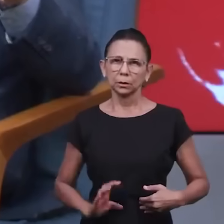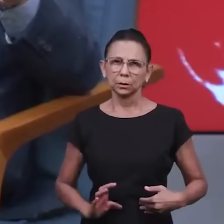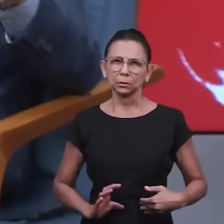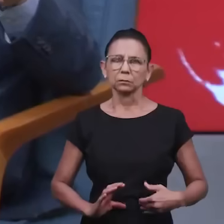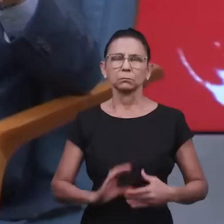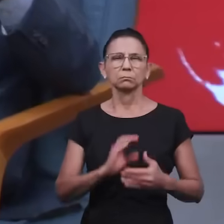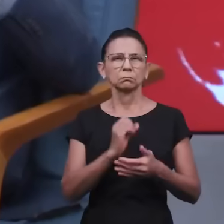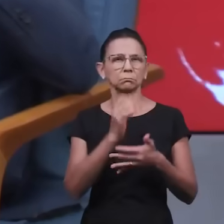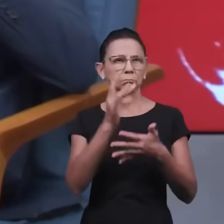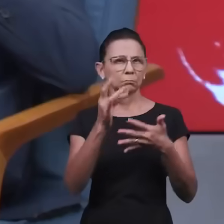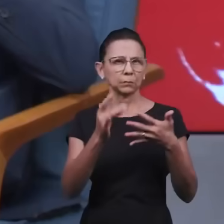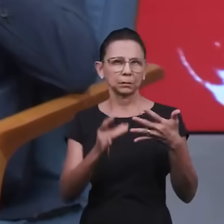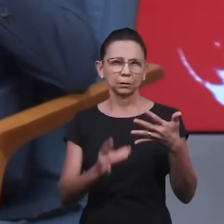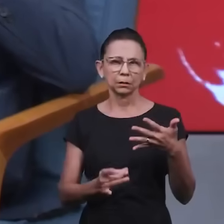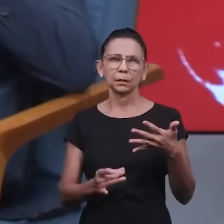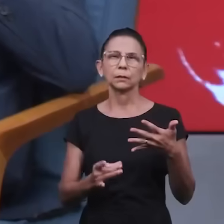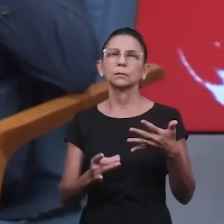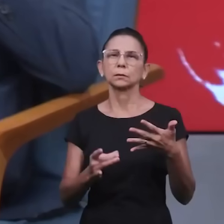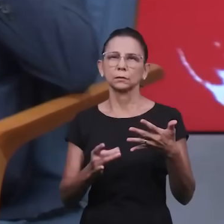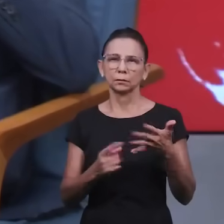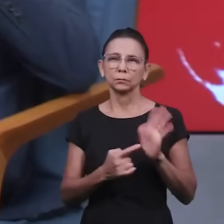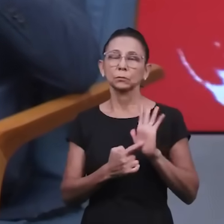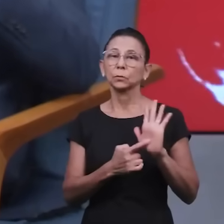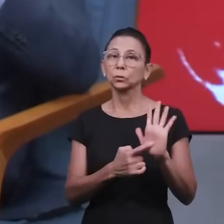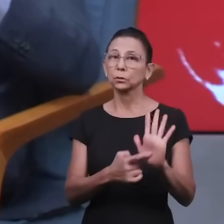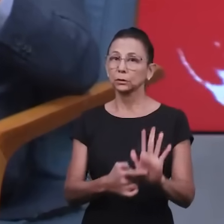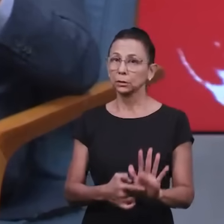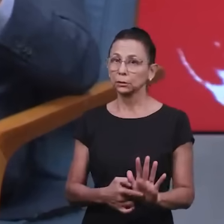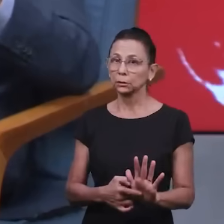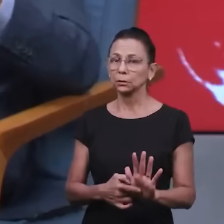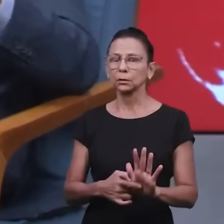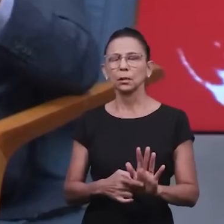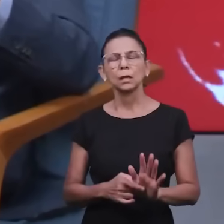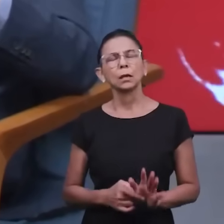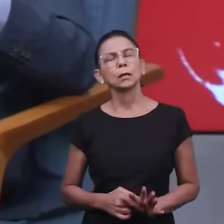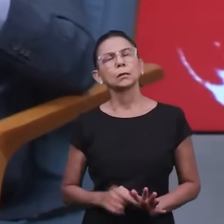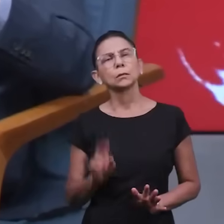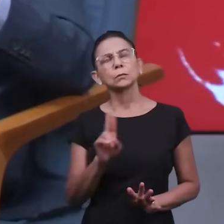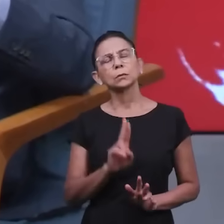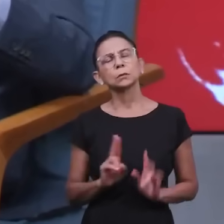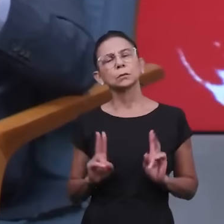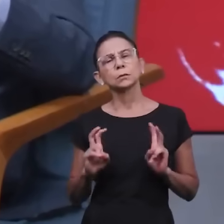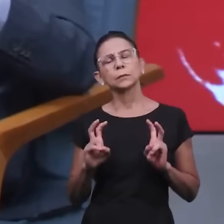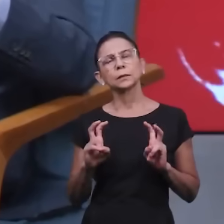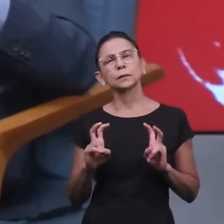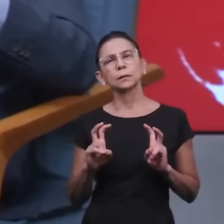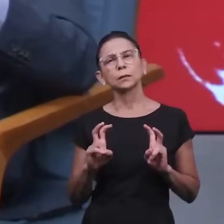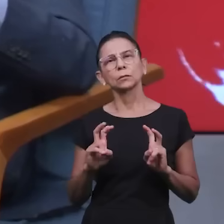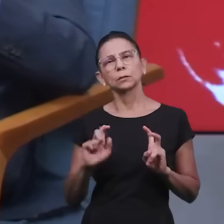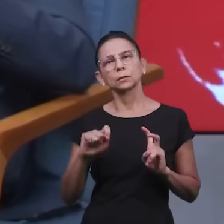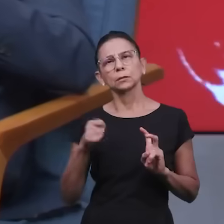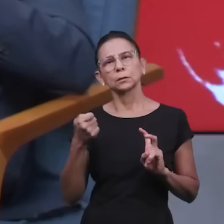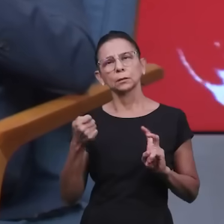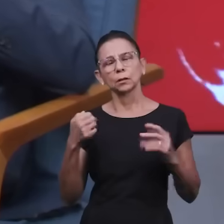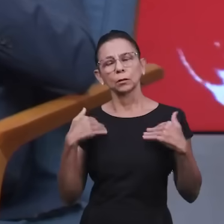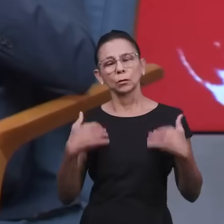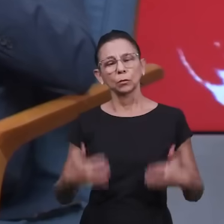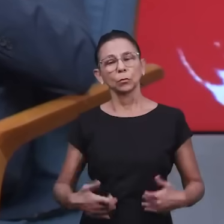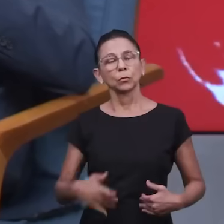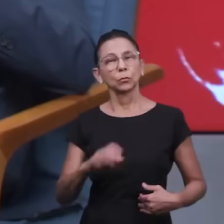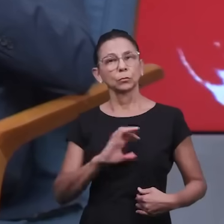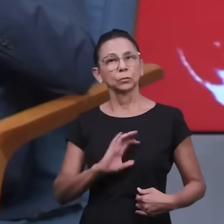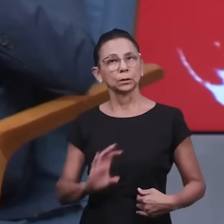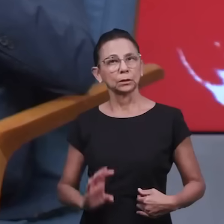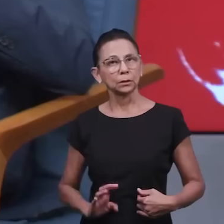Abordamos vários aspectos. É claro que a expressão corpo depois foi usada